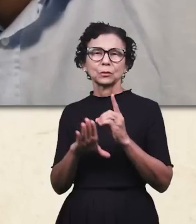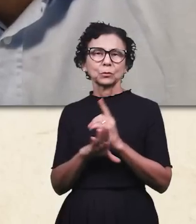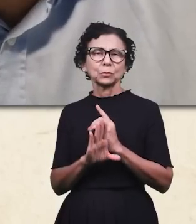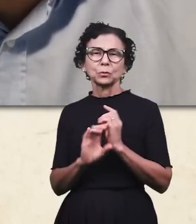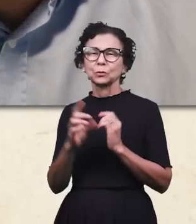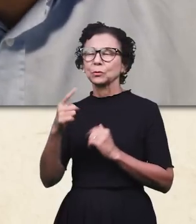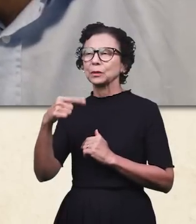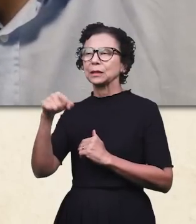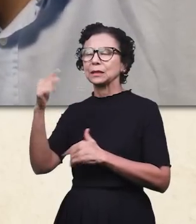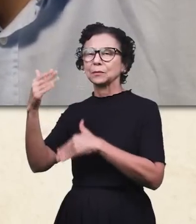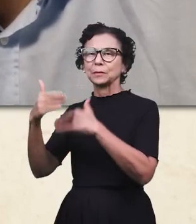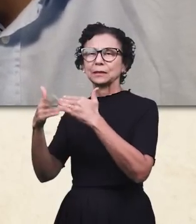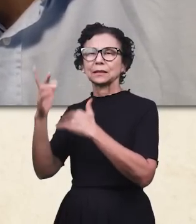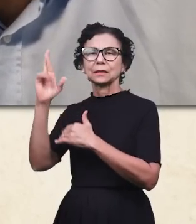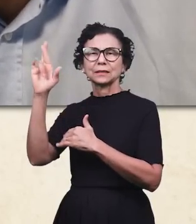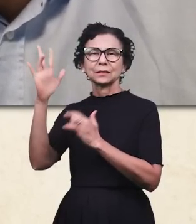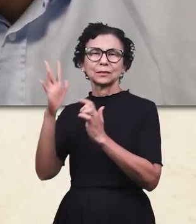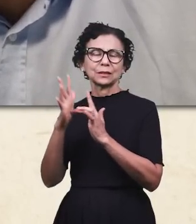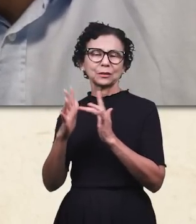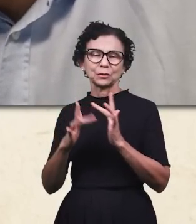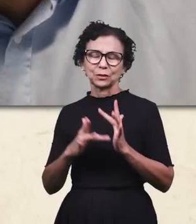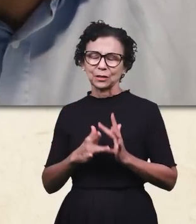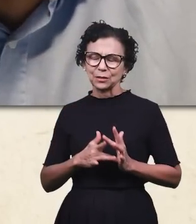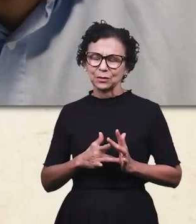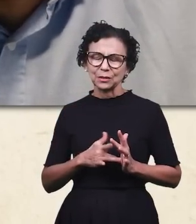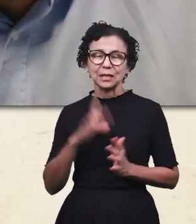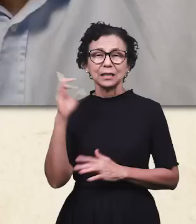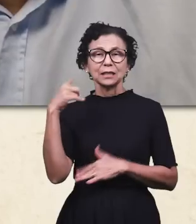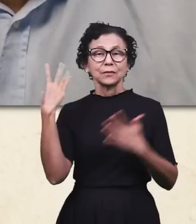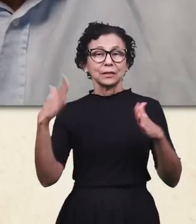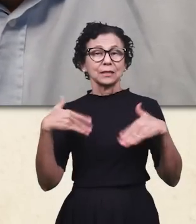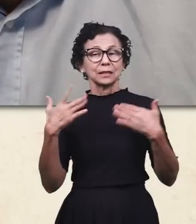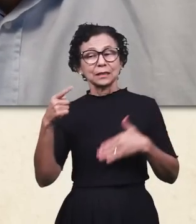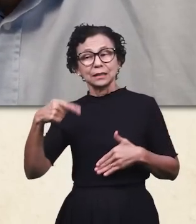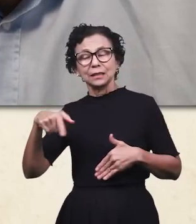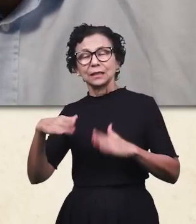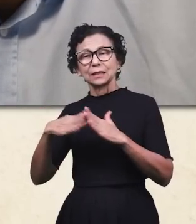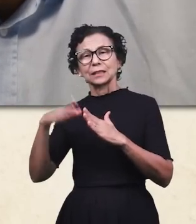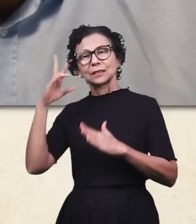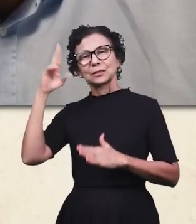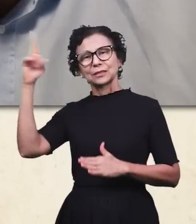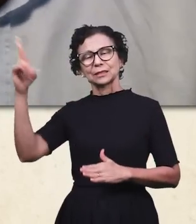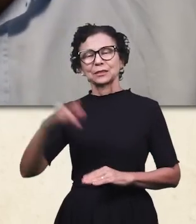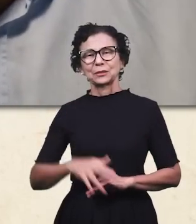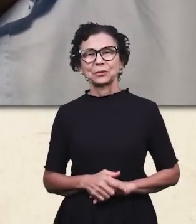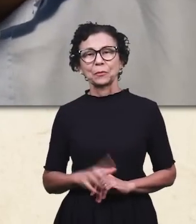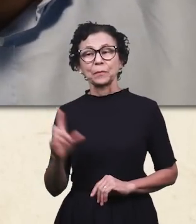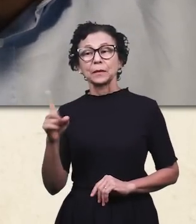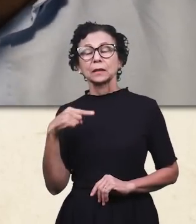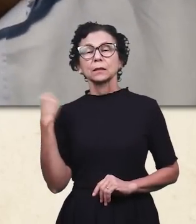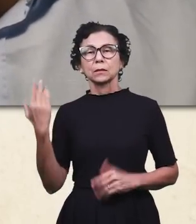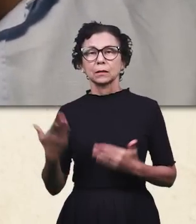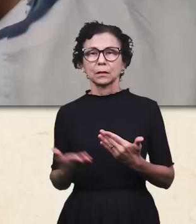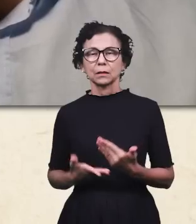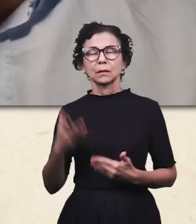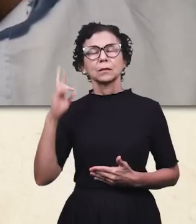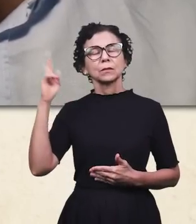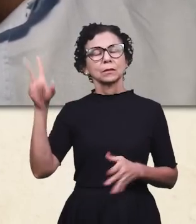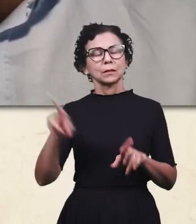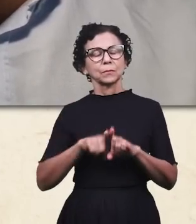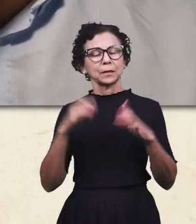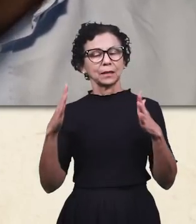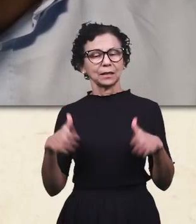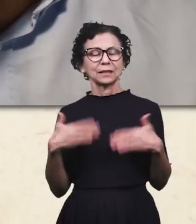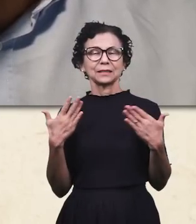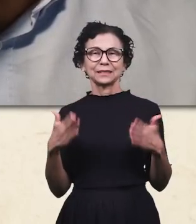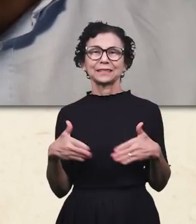Davi amava estar na presença do Senhor, por isso que Davi se alegrava ao saber que ia à casa do Senhor. E por isso que nós, servos do Senhor, hoje também